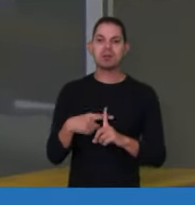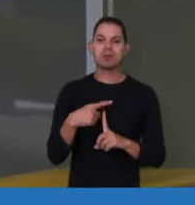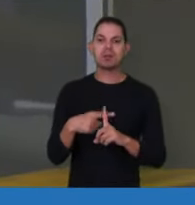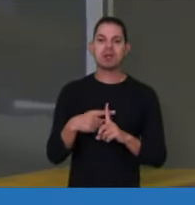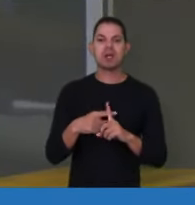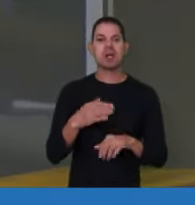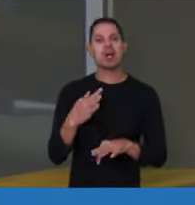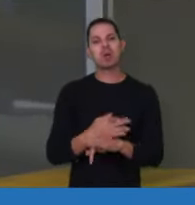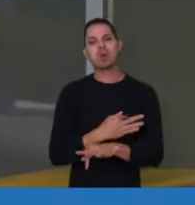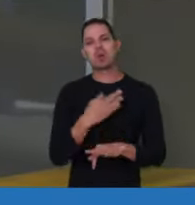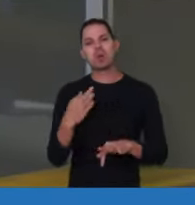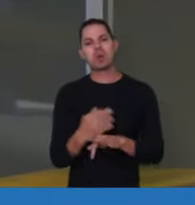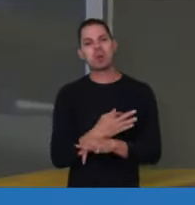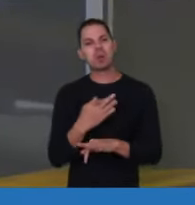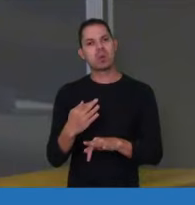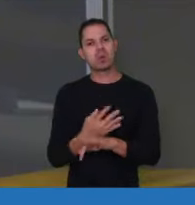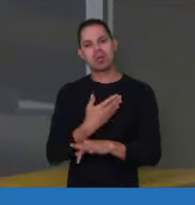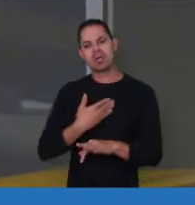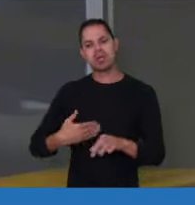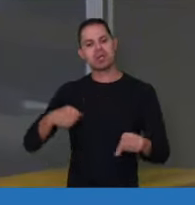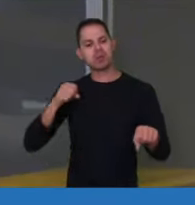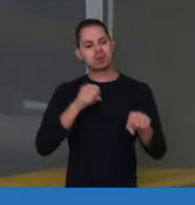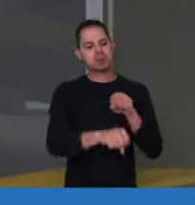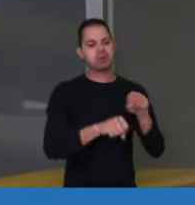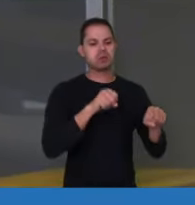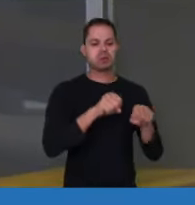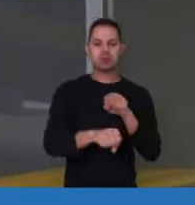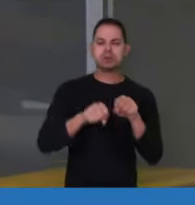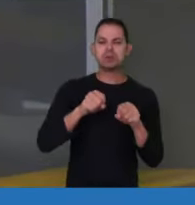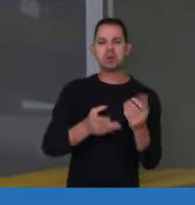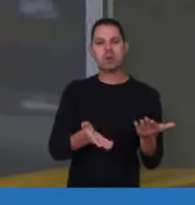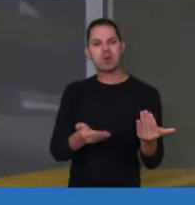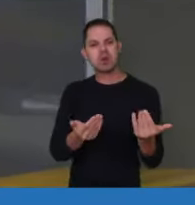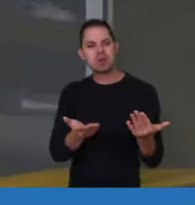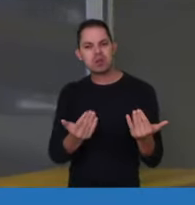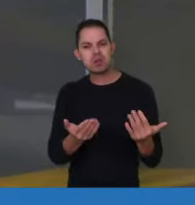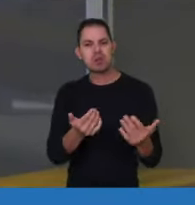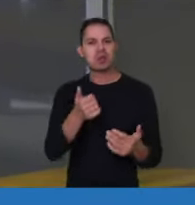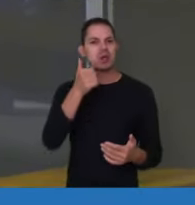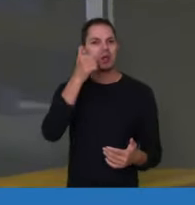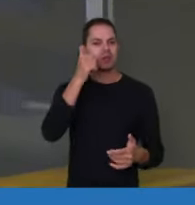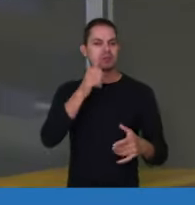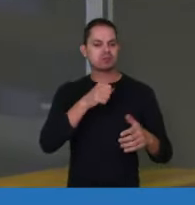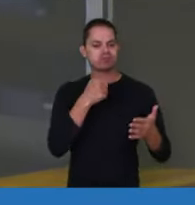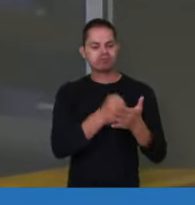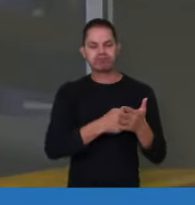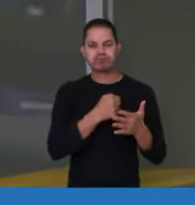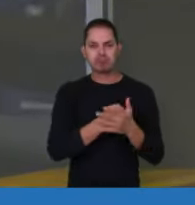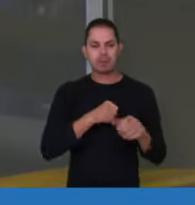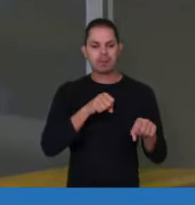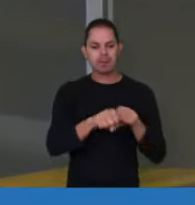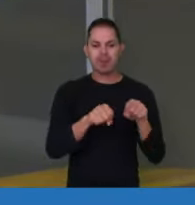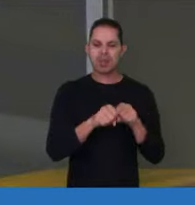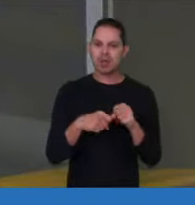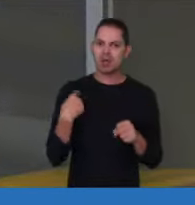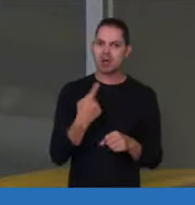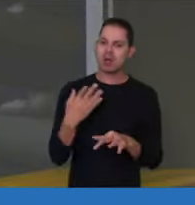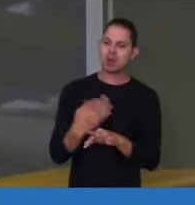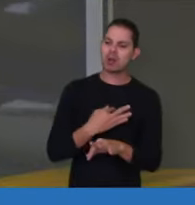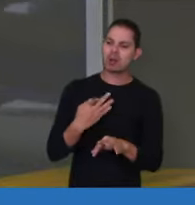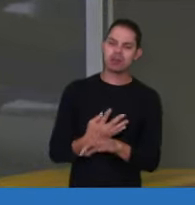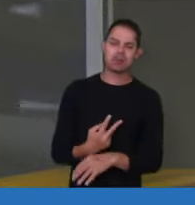tolerar um Estado que mata os nossos jovens, que mata a nossa militância. Por isso, em